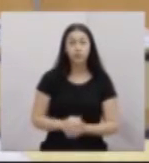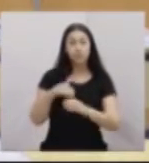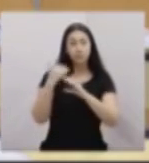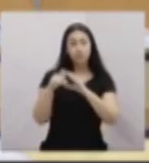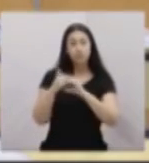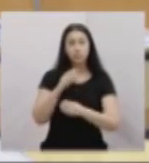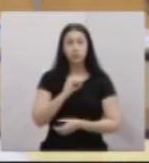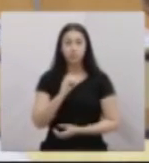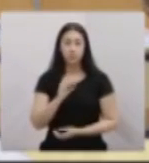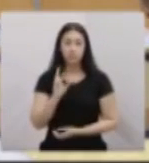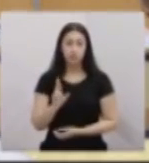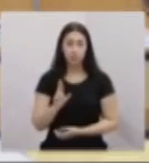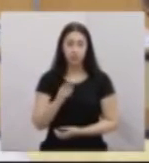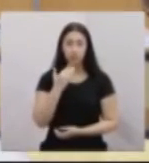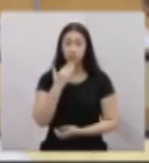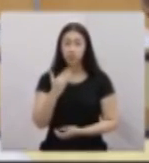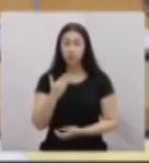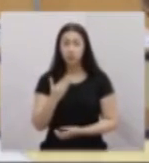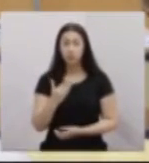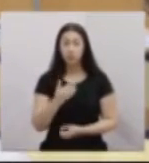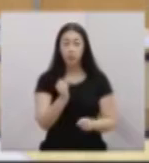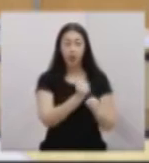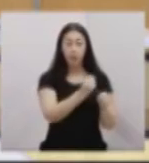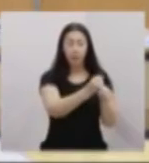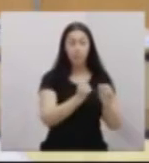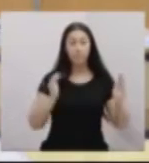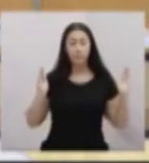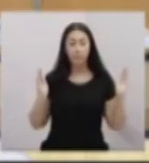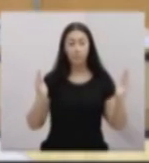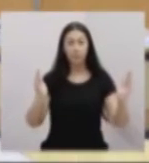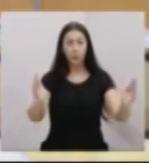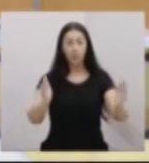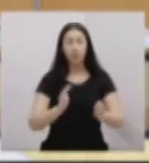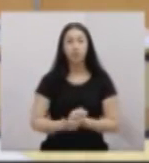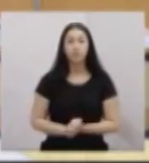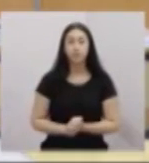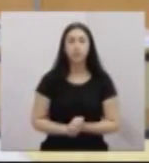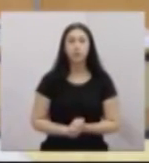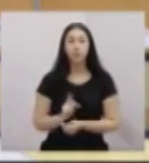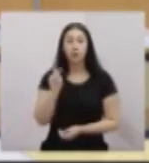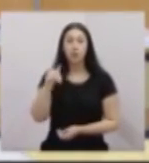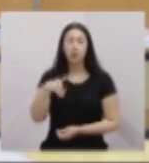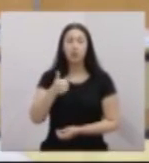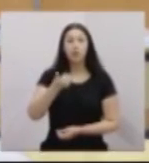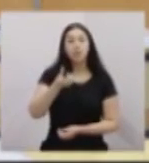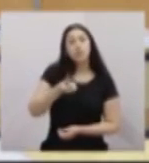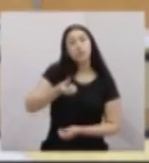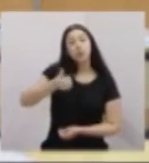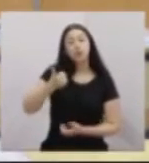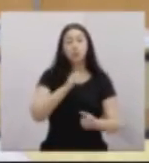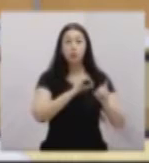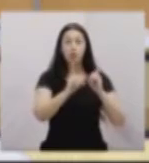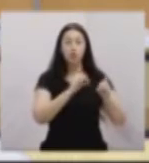a CCR Nova Dutra, solicitando a colocação de guarda-reio no quilômetro 161 da rodovia Presidente